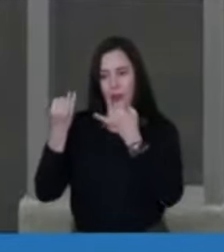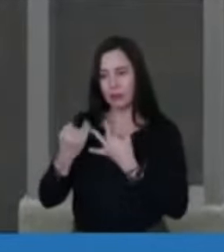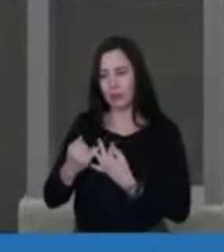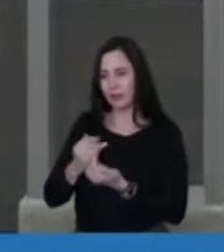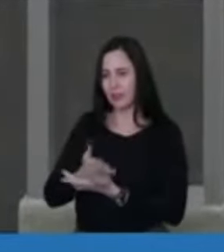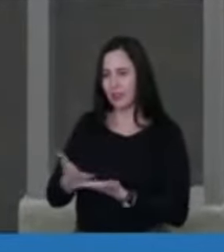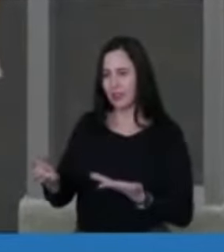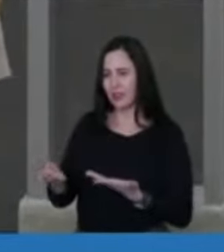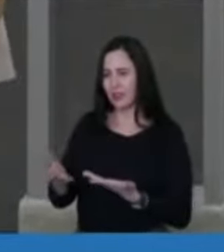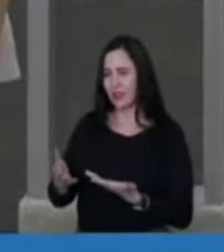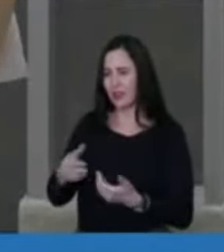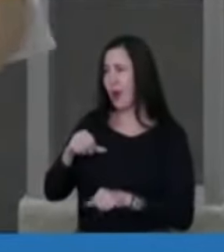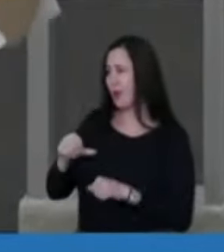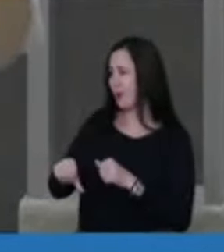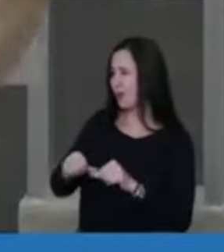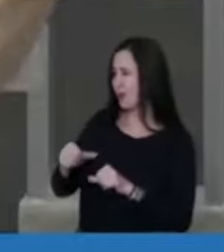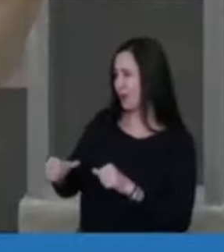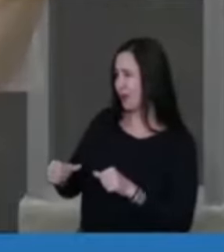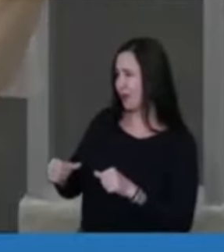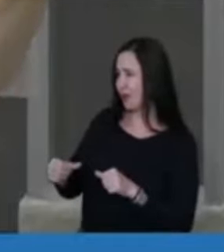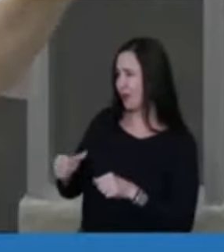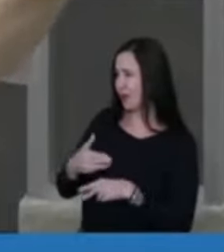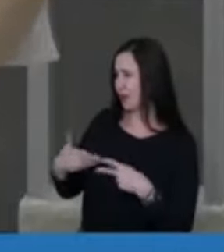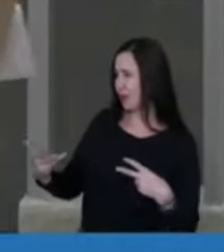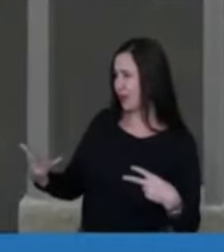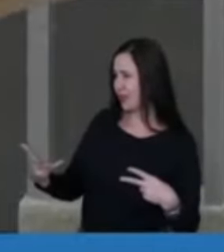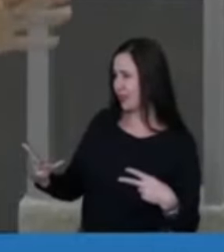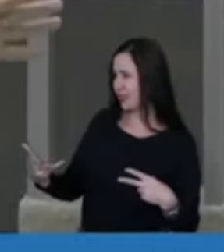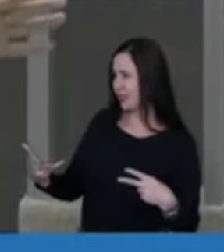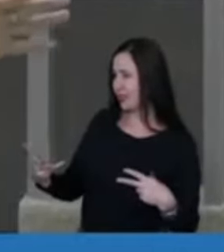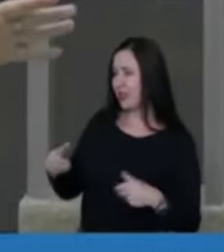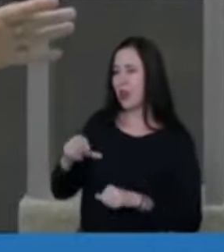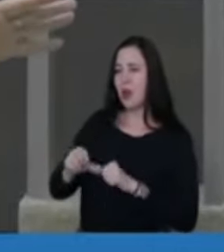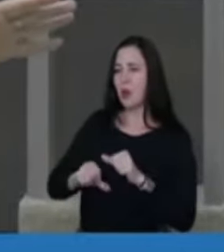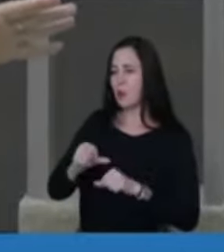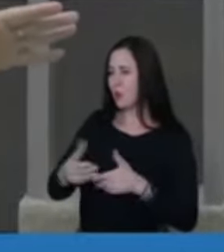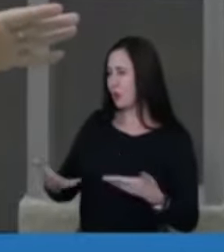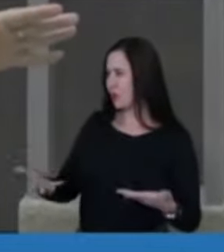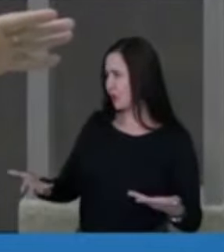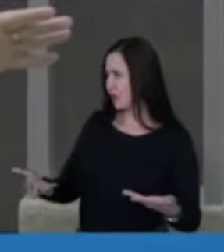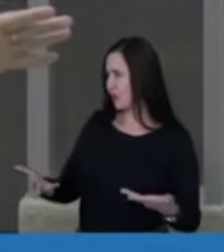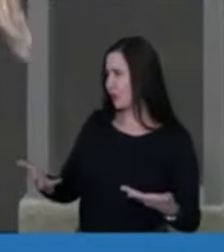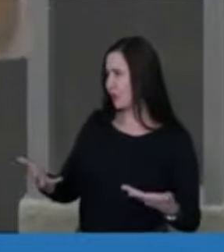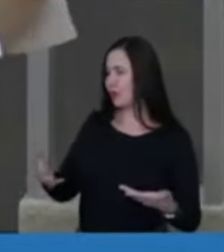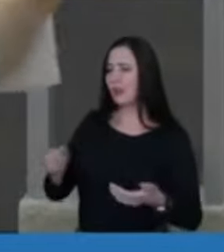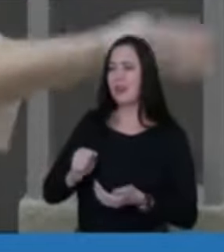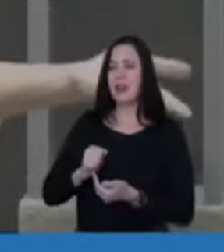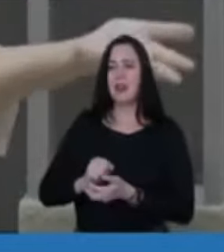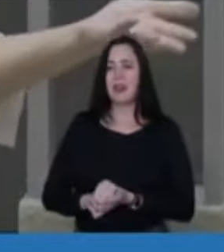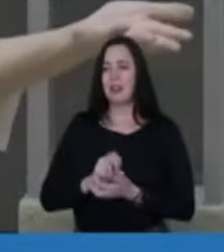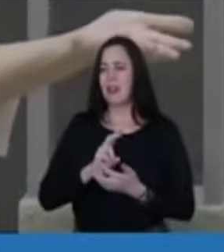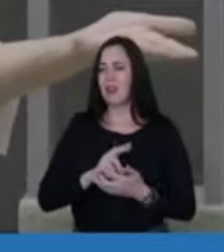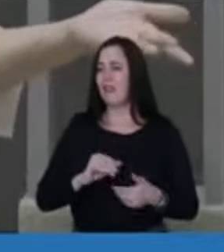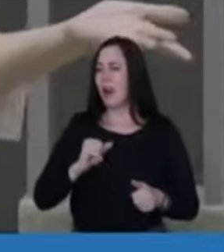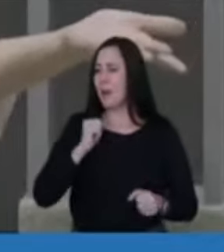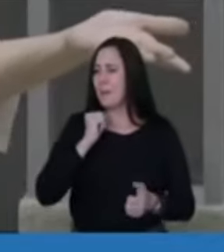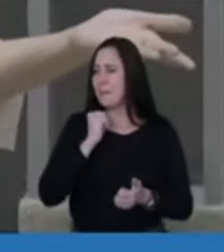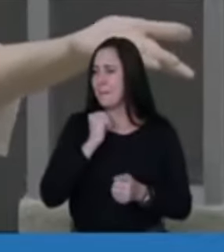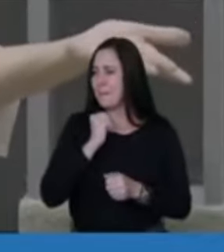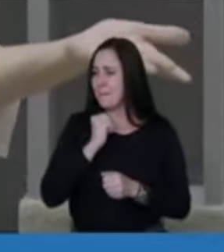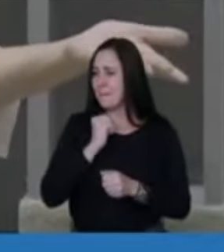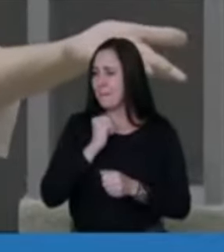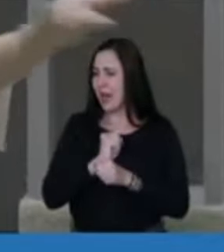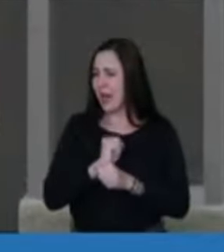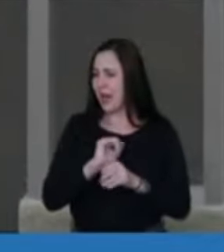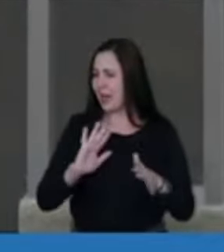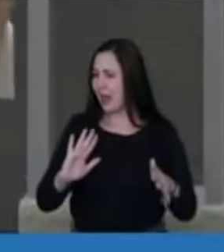alguma coisa esse ato na correlação de forças? Vai comprimir a atuação do Supremo? Vai impedir as investigações da Polícia